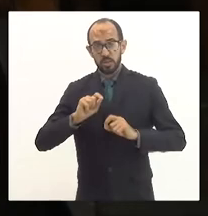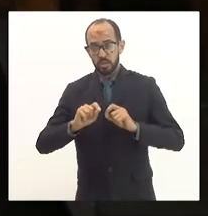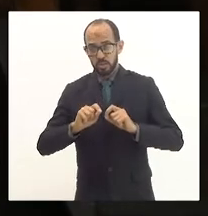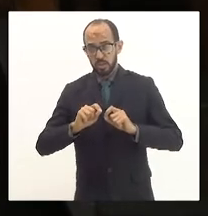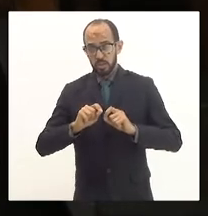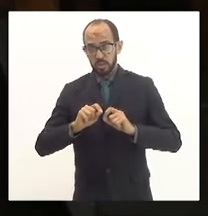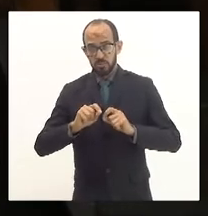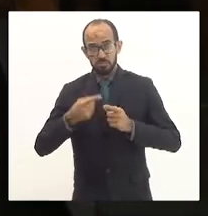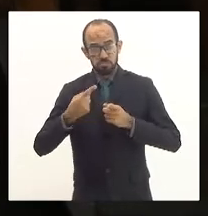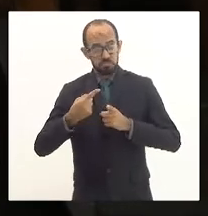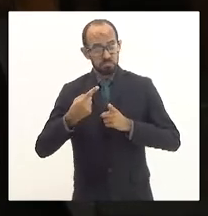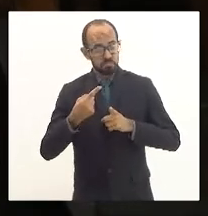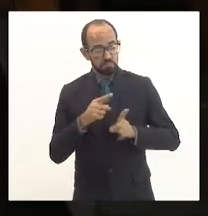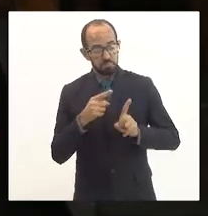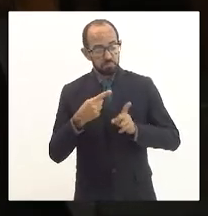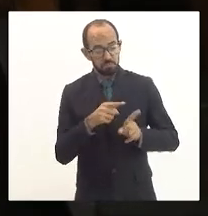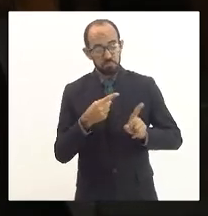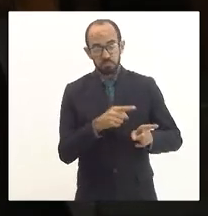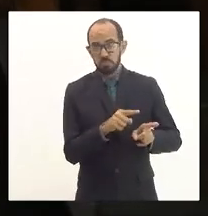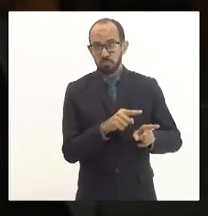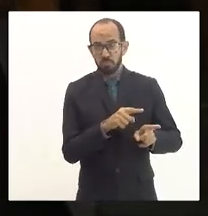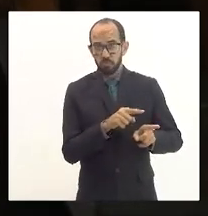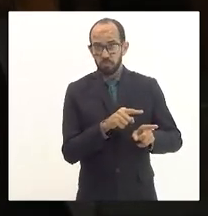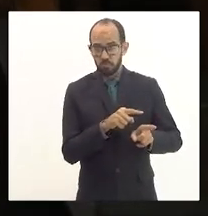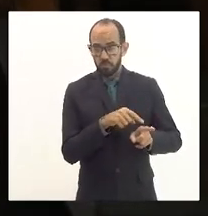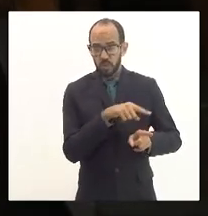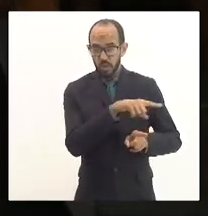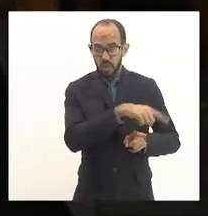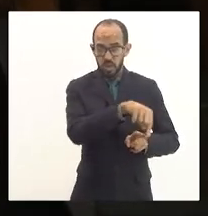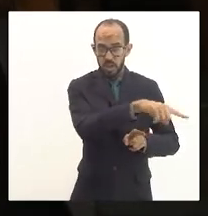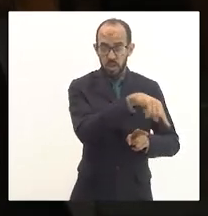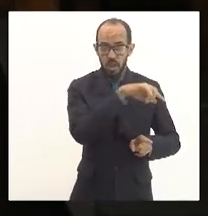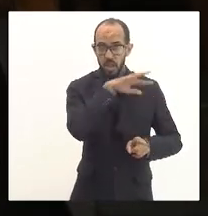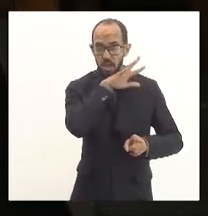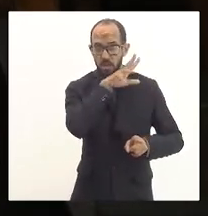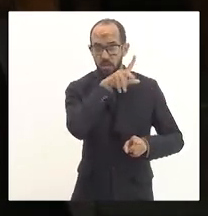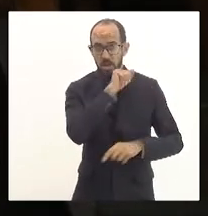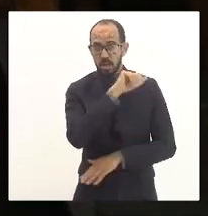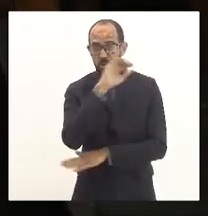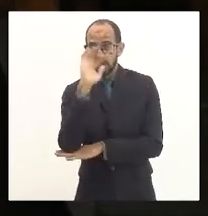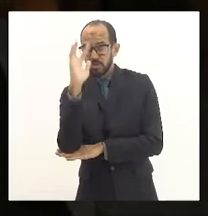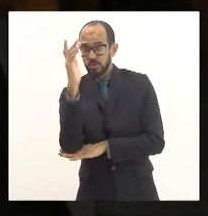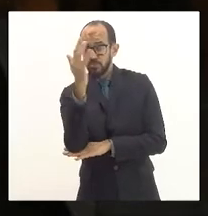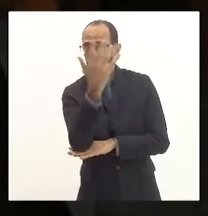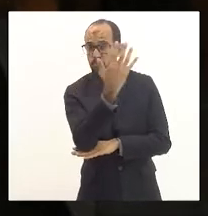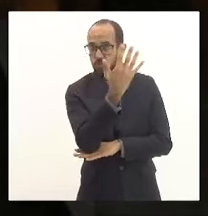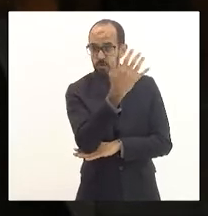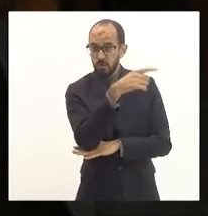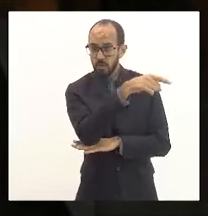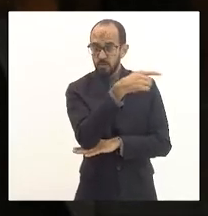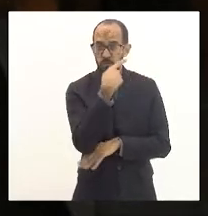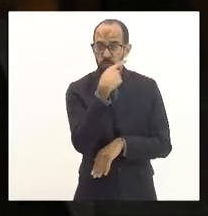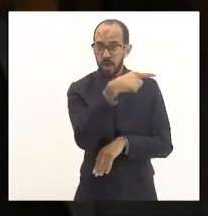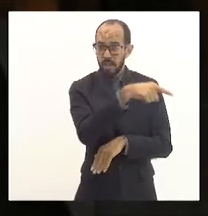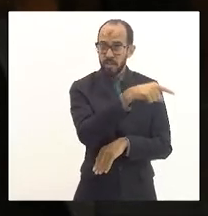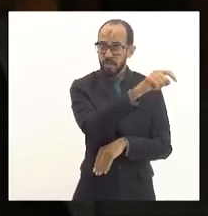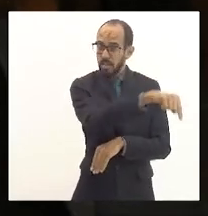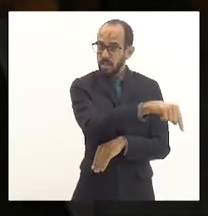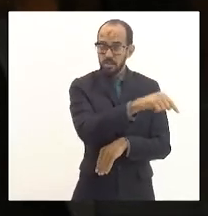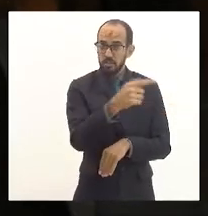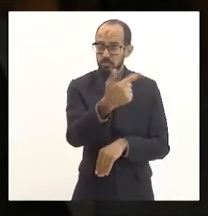apelido dor os animais que vivem nas selvas de animal